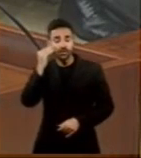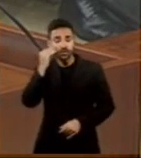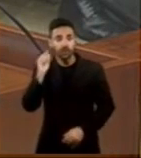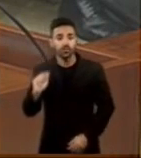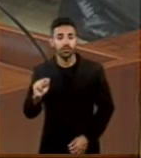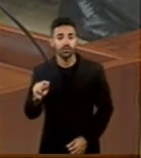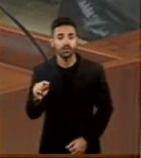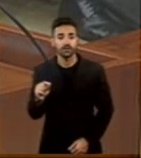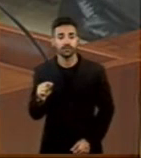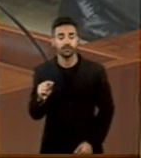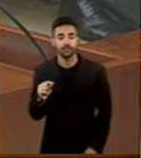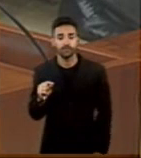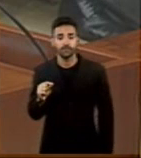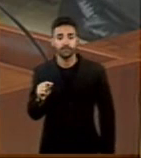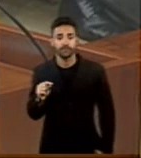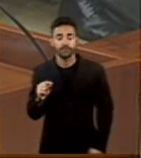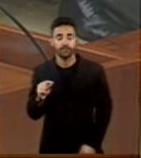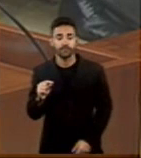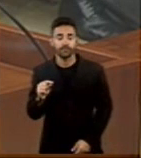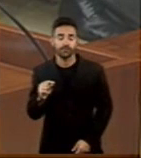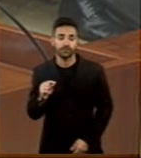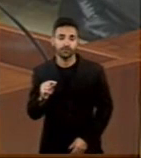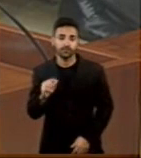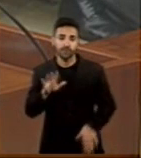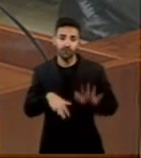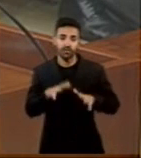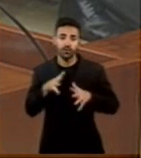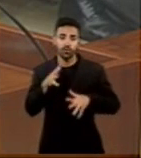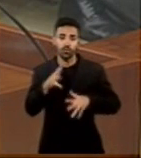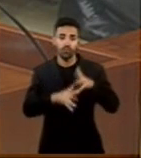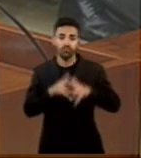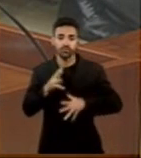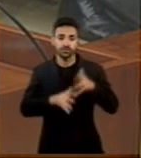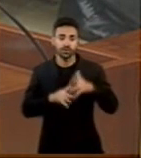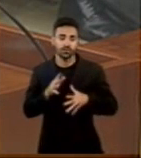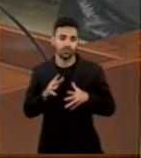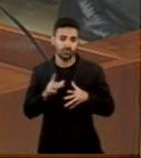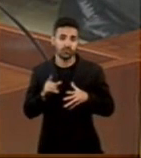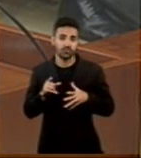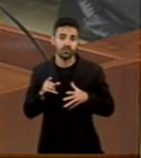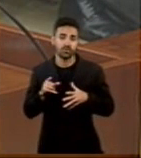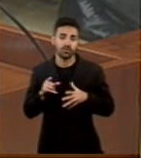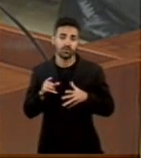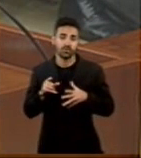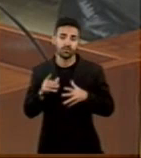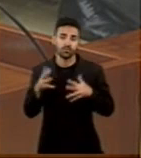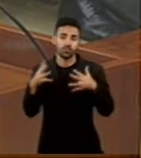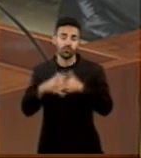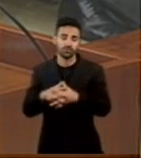questões até para confundir o entendimento final de uma decisão.